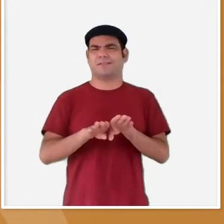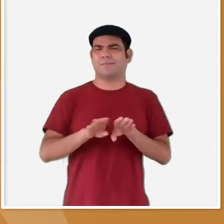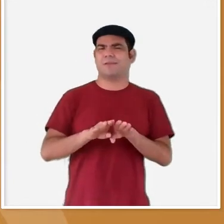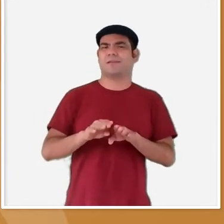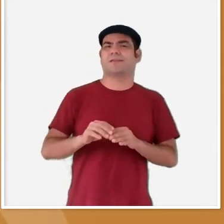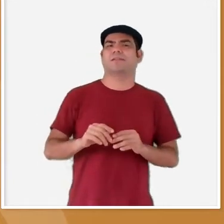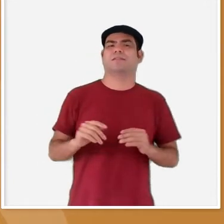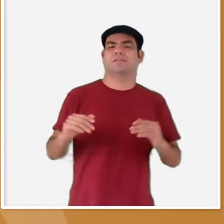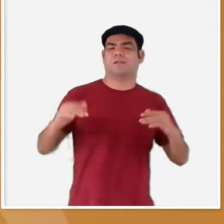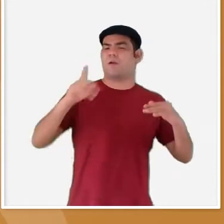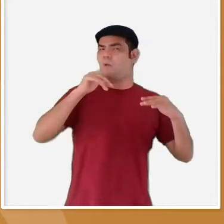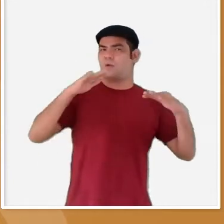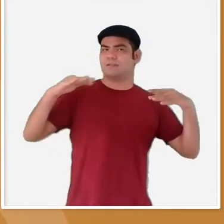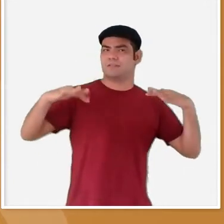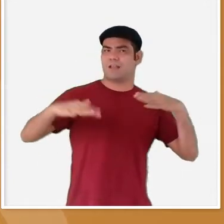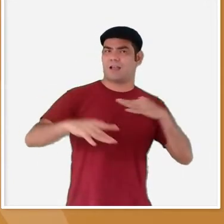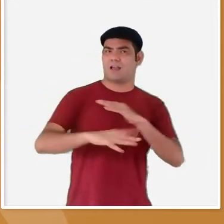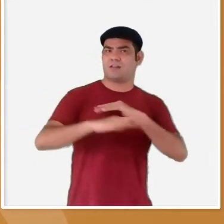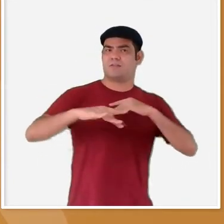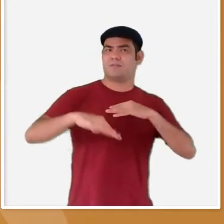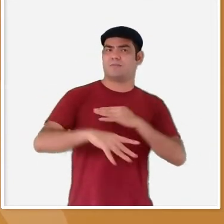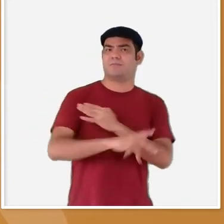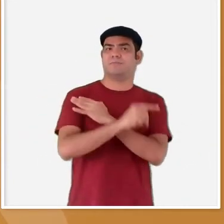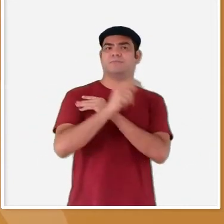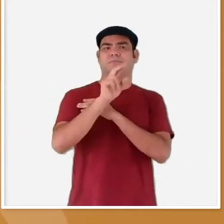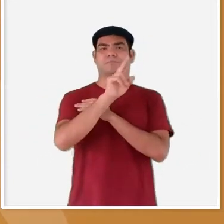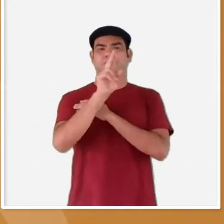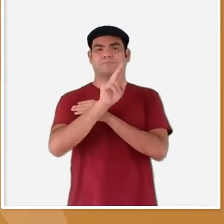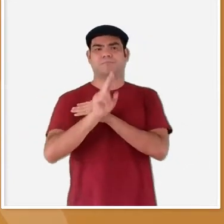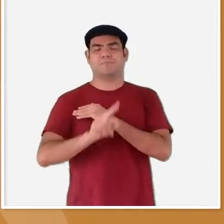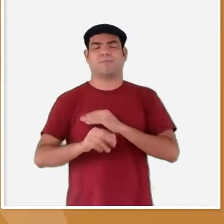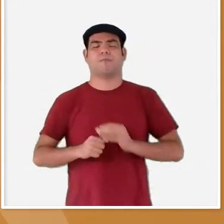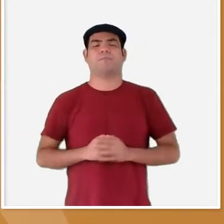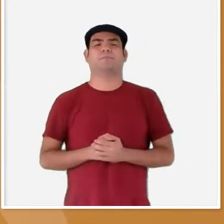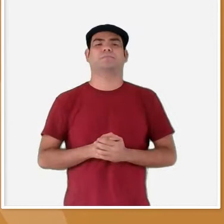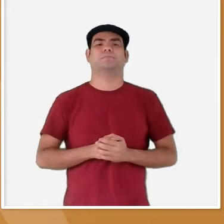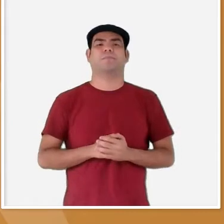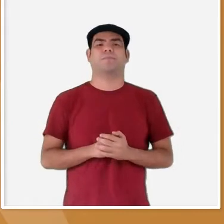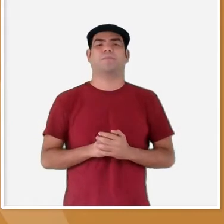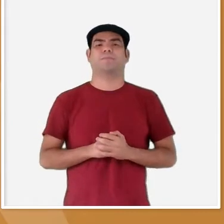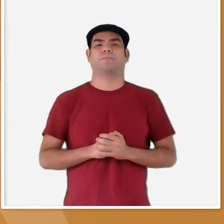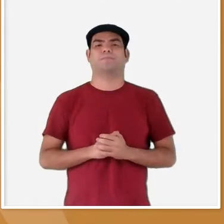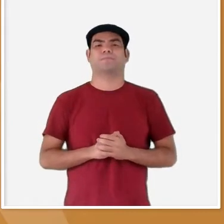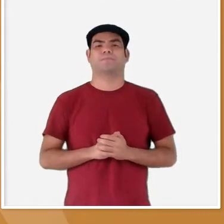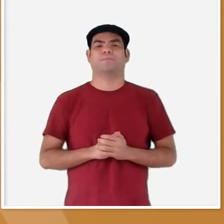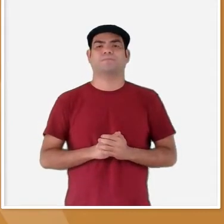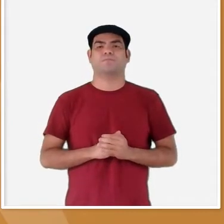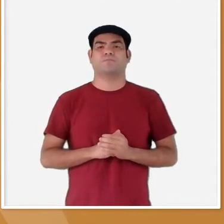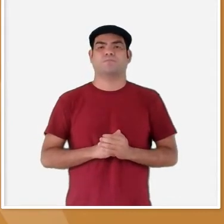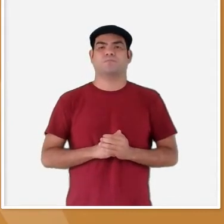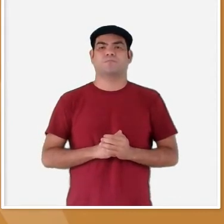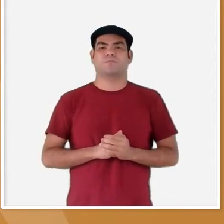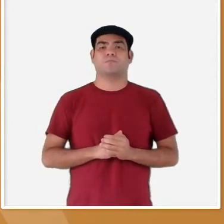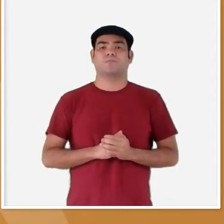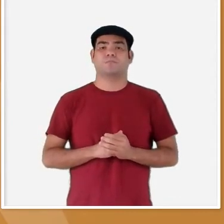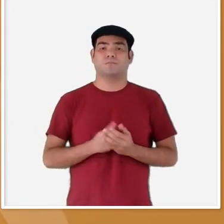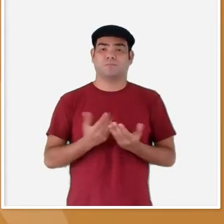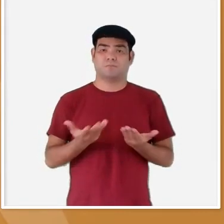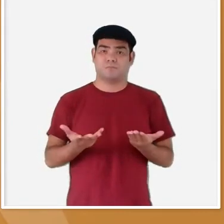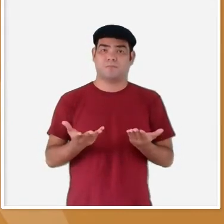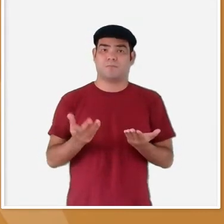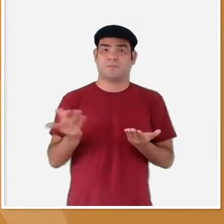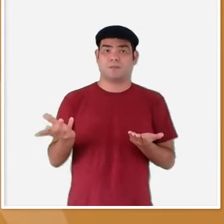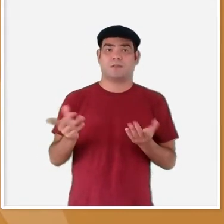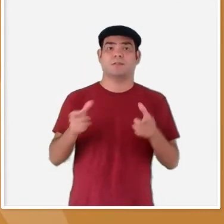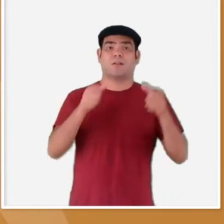pelo Oceano Atlântico ao leste, desculpa, e o Oceano Pacífico ao oeste, tá bom? Essas são as localizações